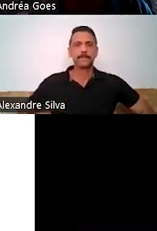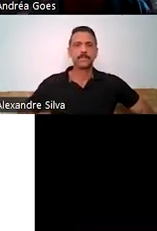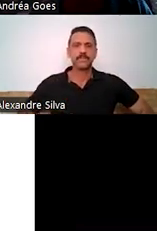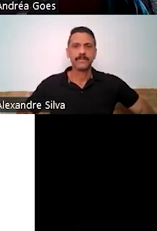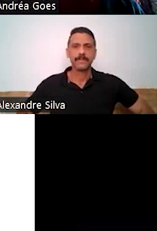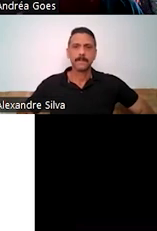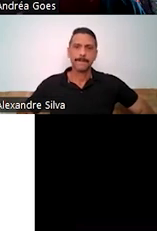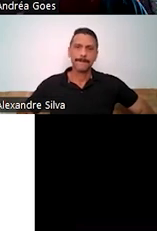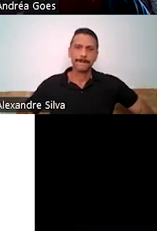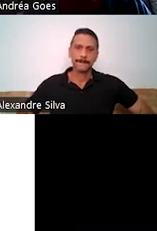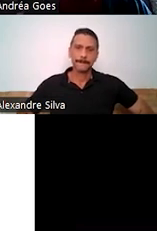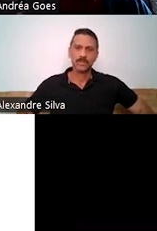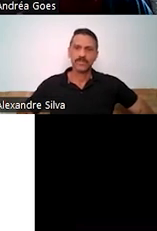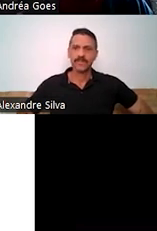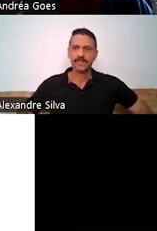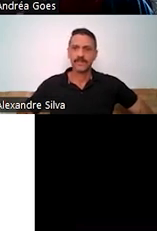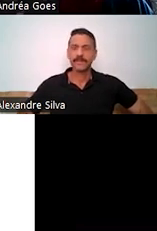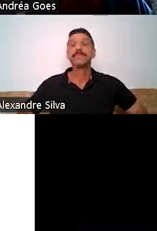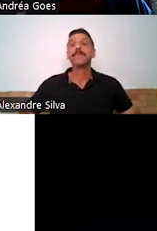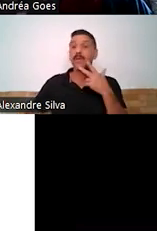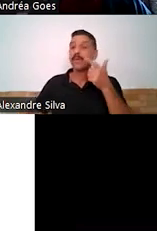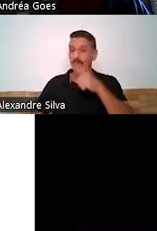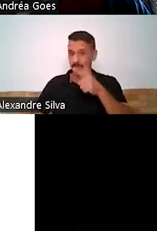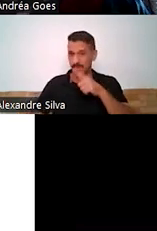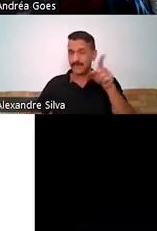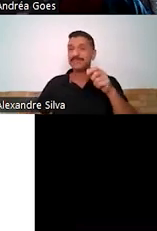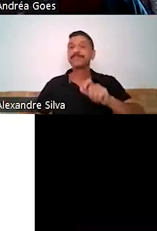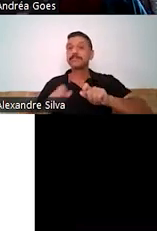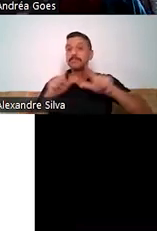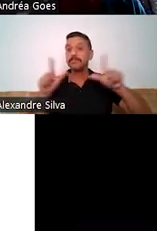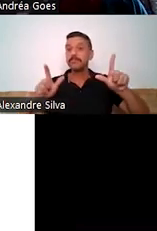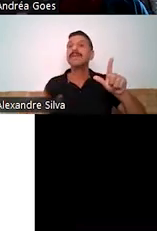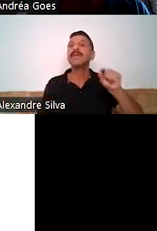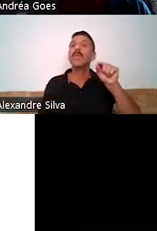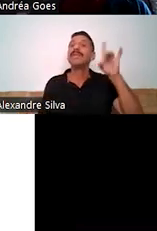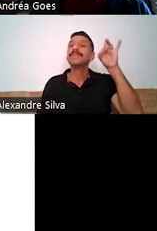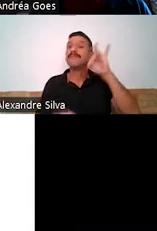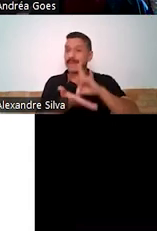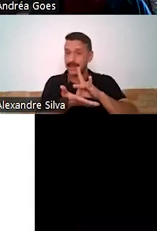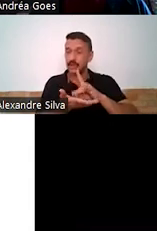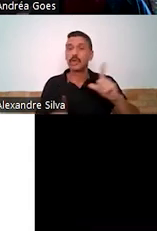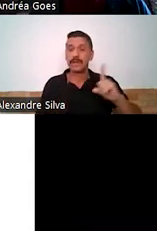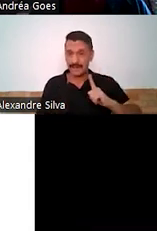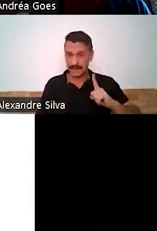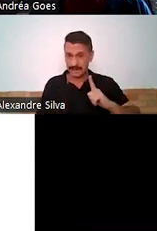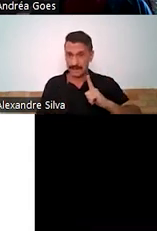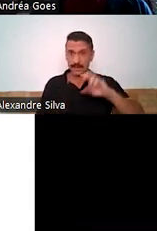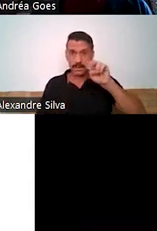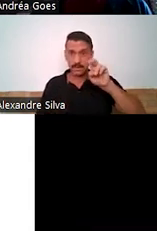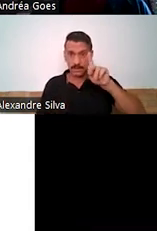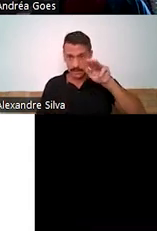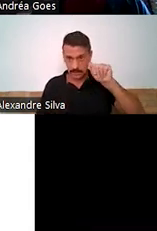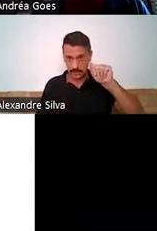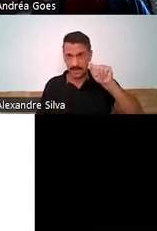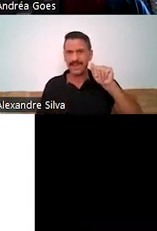Então, enquanto o Murilo consegue, eu vou falando o que era aquele slide. Então, na verdade, a gente tem a enzima, o que Mendel diz